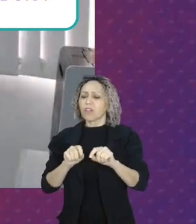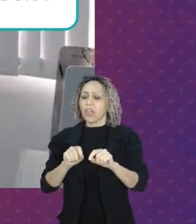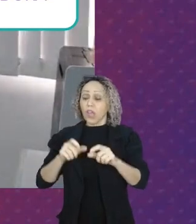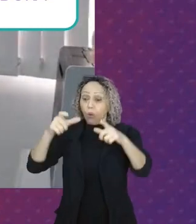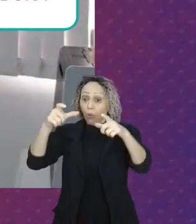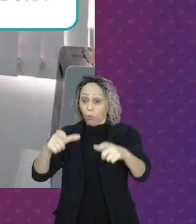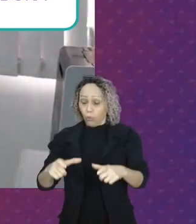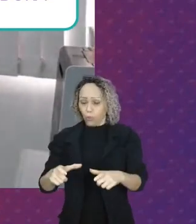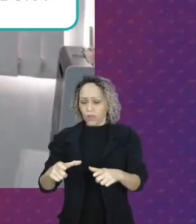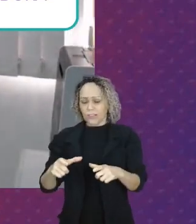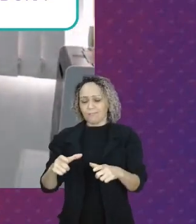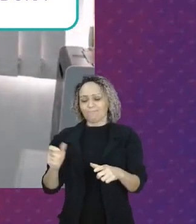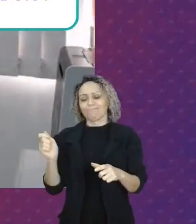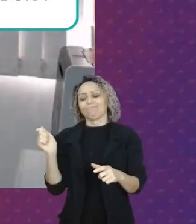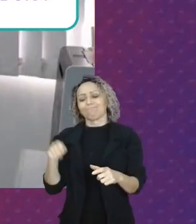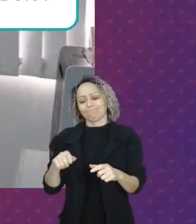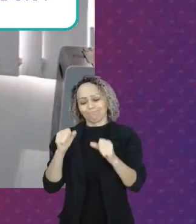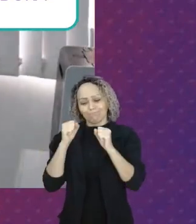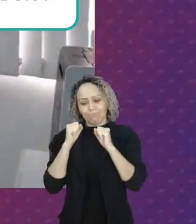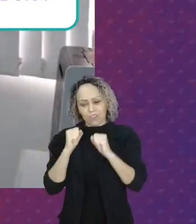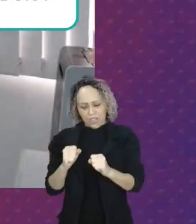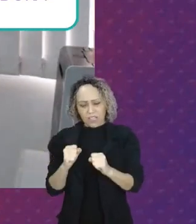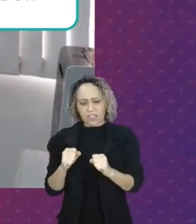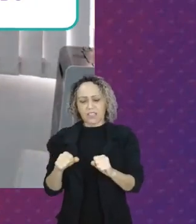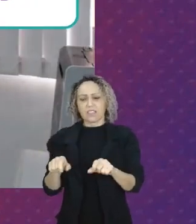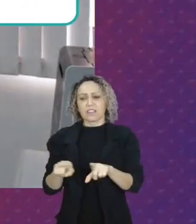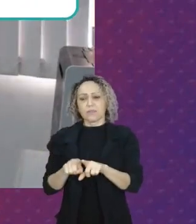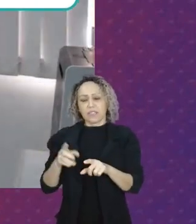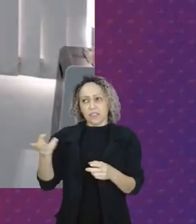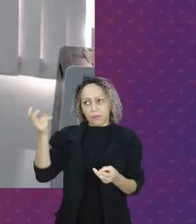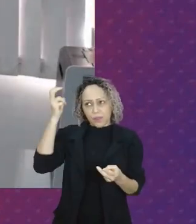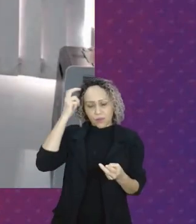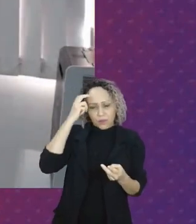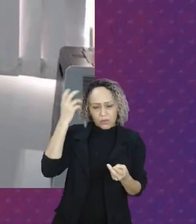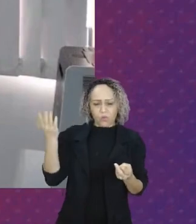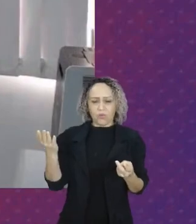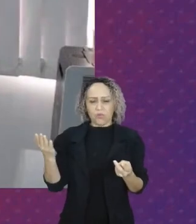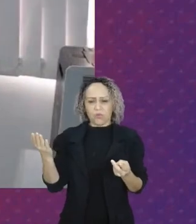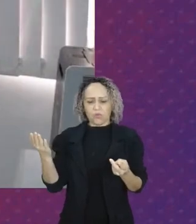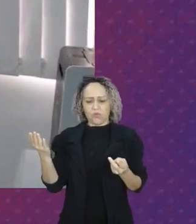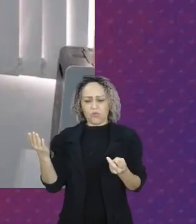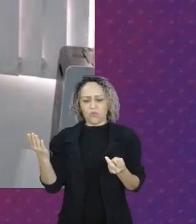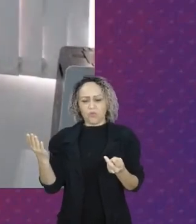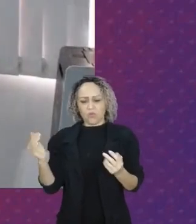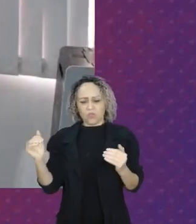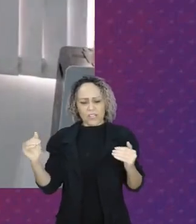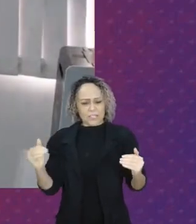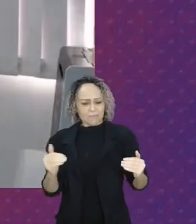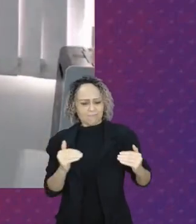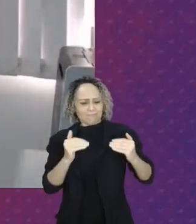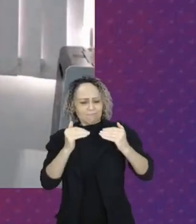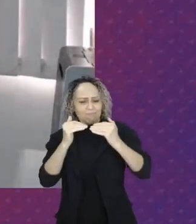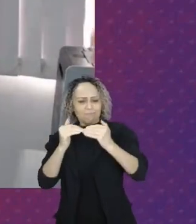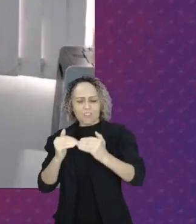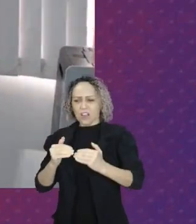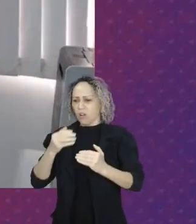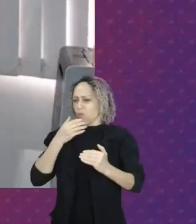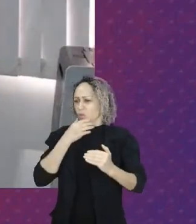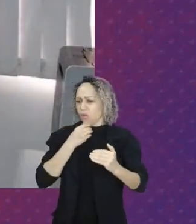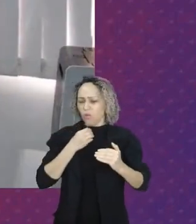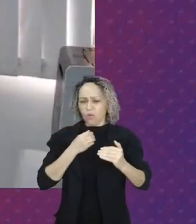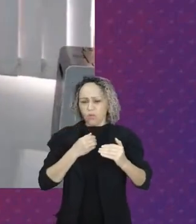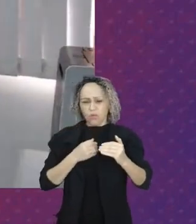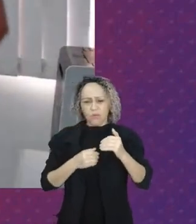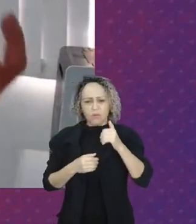para a cultura heteronormativa, sexista, secularmente imposta. Nós vamos ter